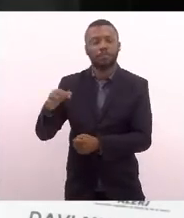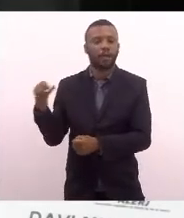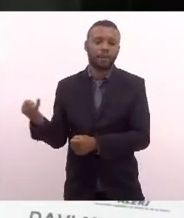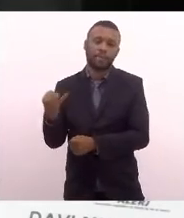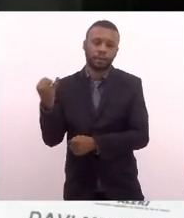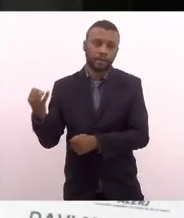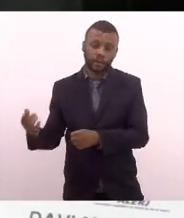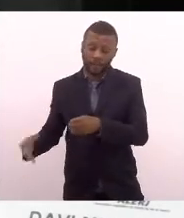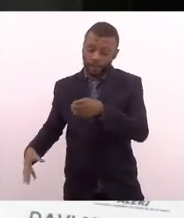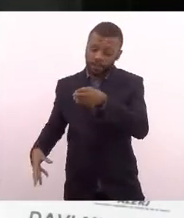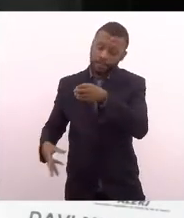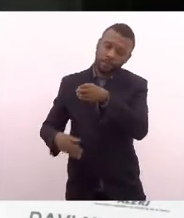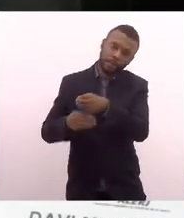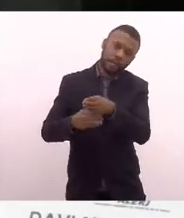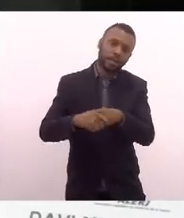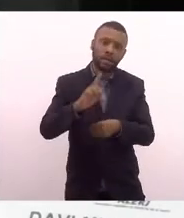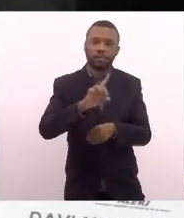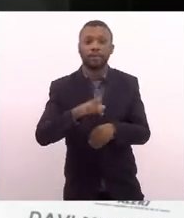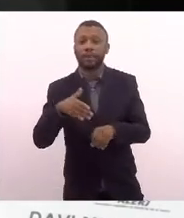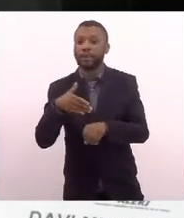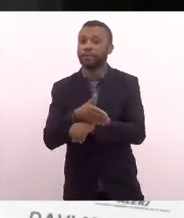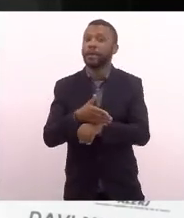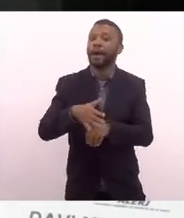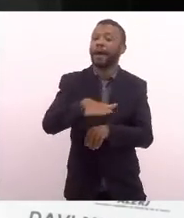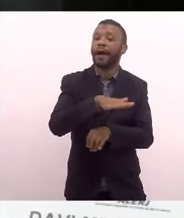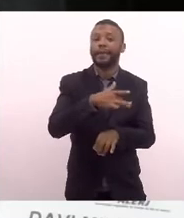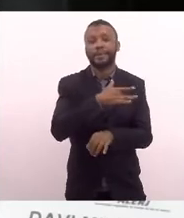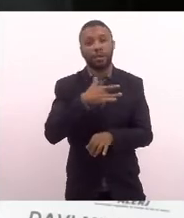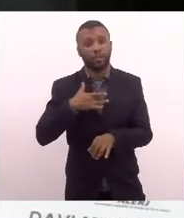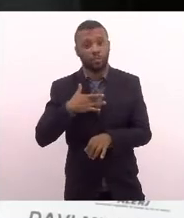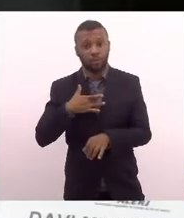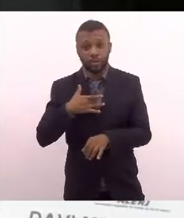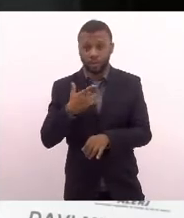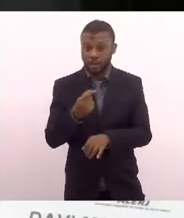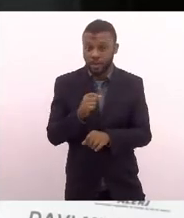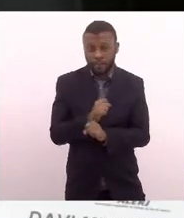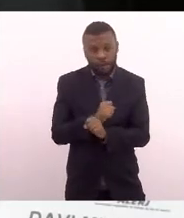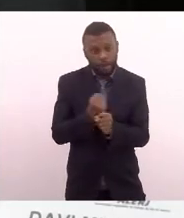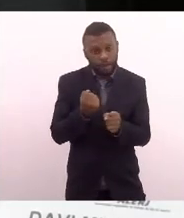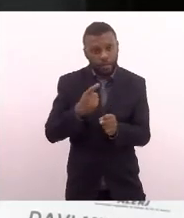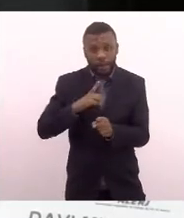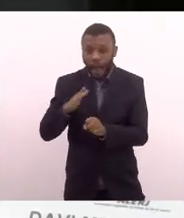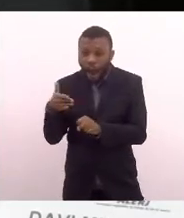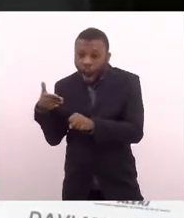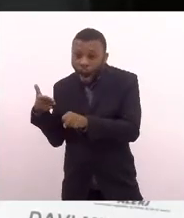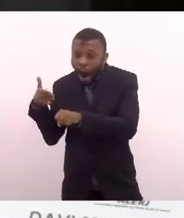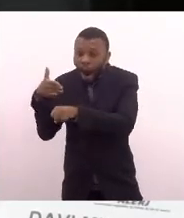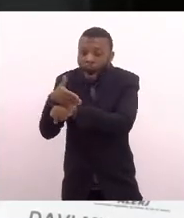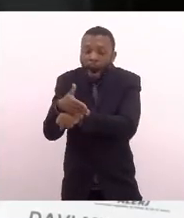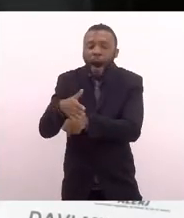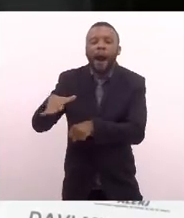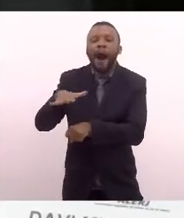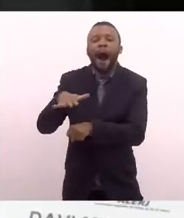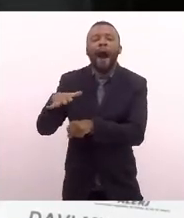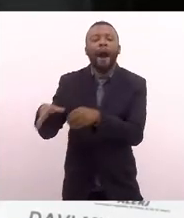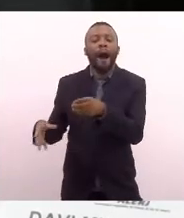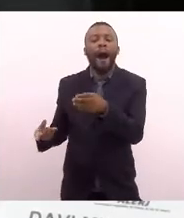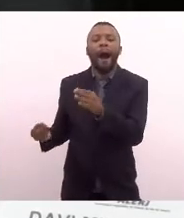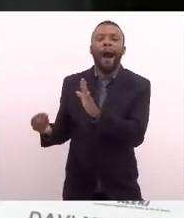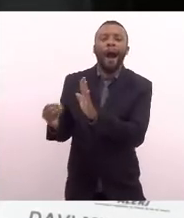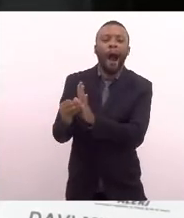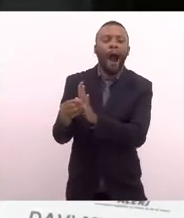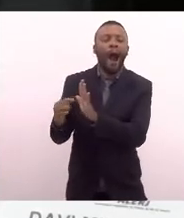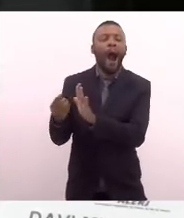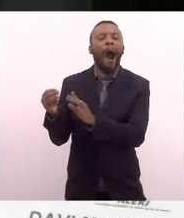ao direito à saúde. Nós não garantiremos direito à saúde se a gente não der acesso, mas se esse acesso não for preenchido